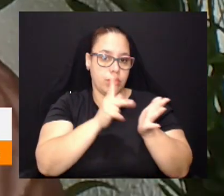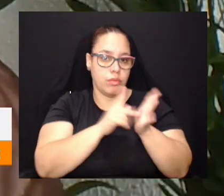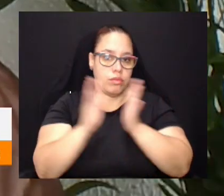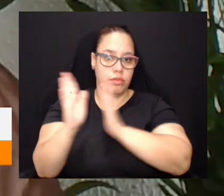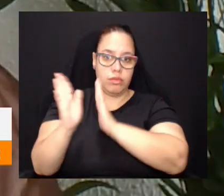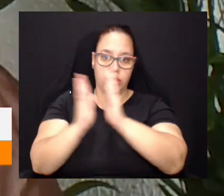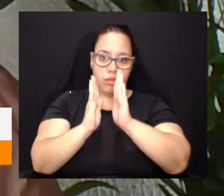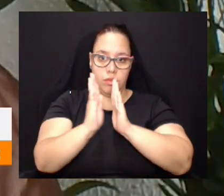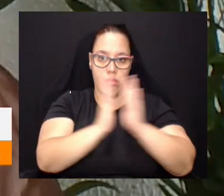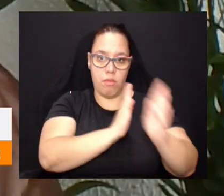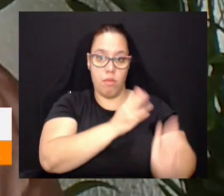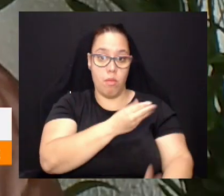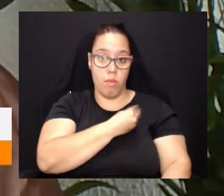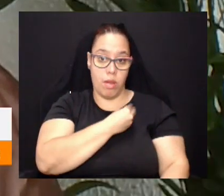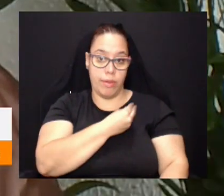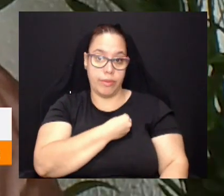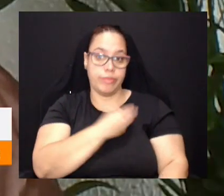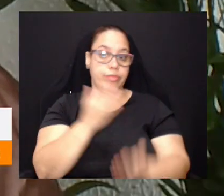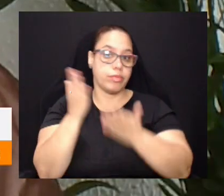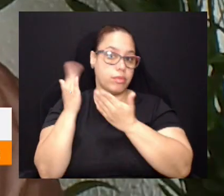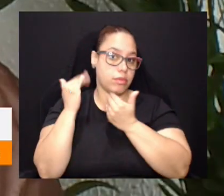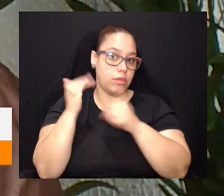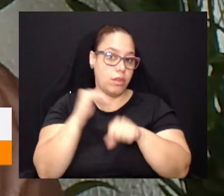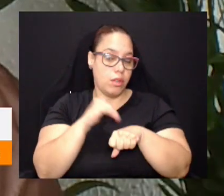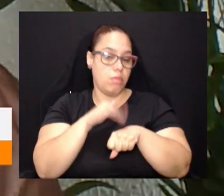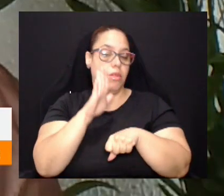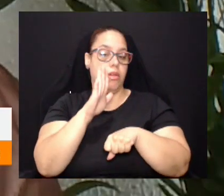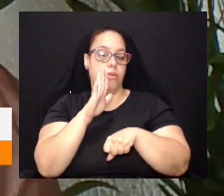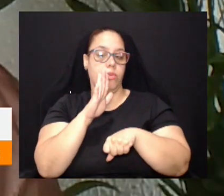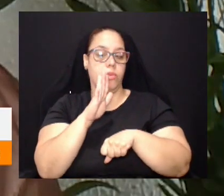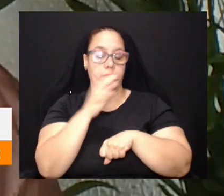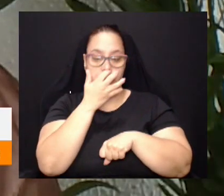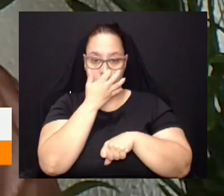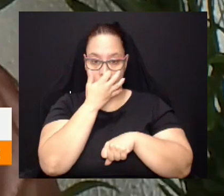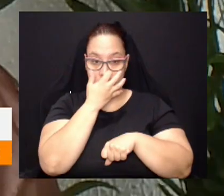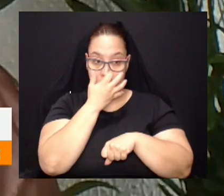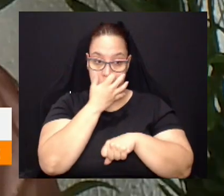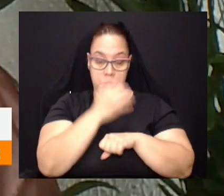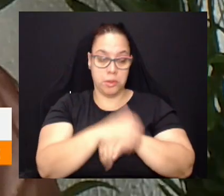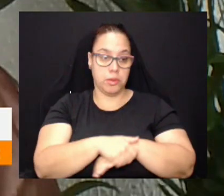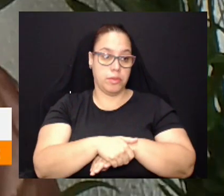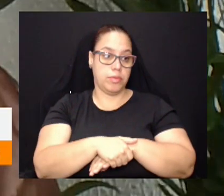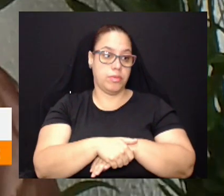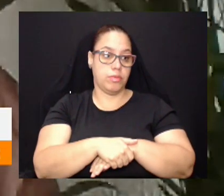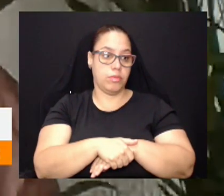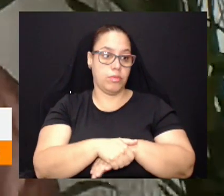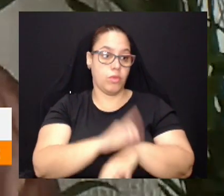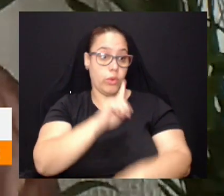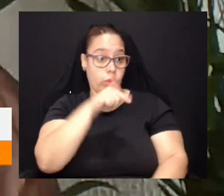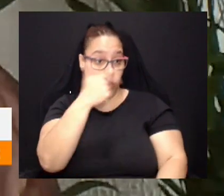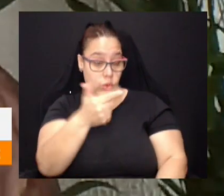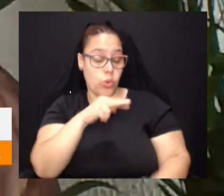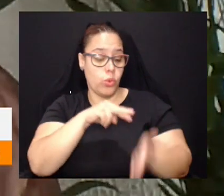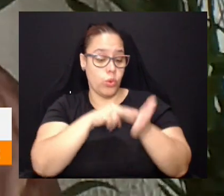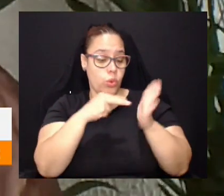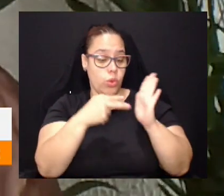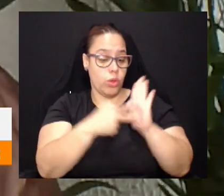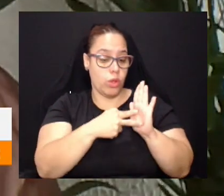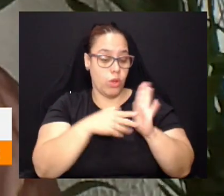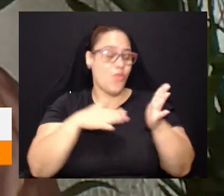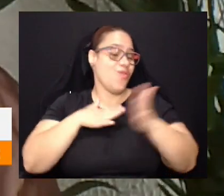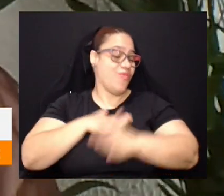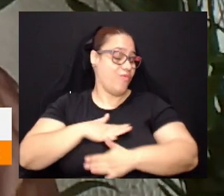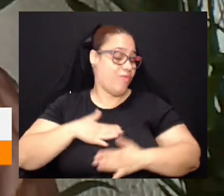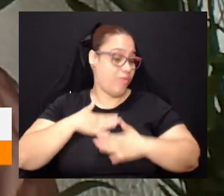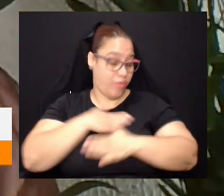com os jovens talvez um pouco mais. E aí, assim, o outro, nesse sentido, vira satisfação, né? Um